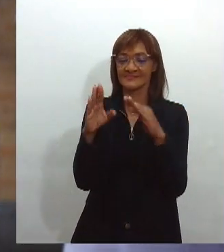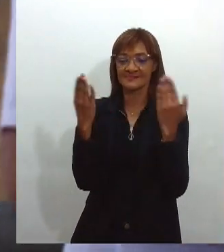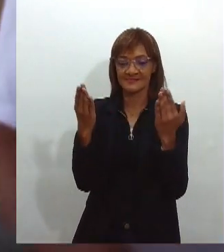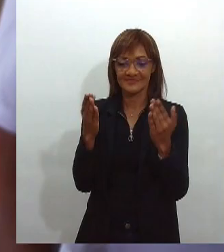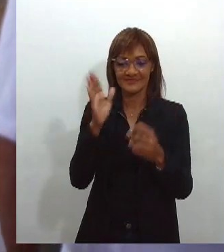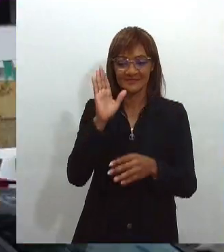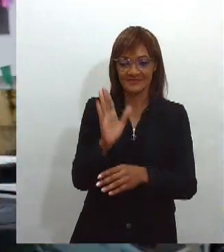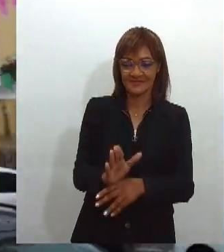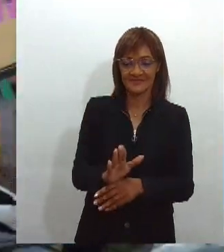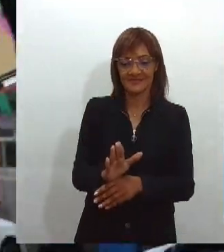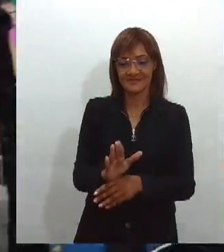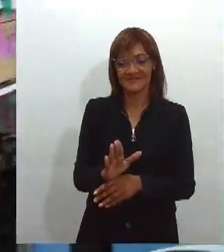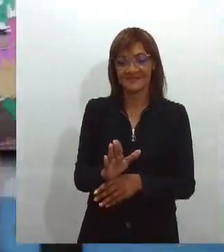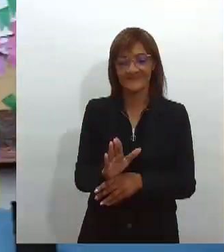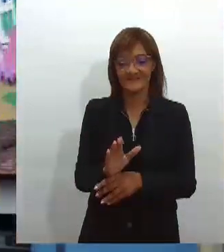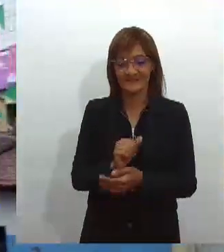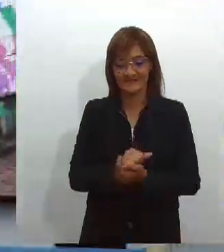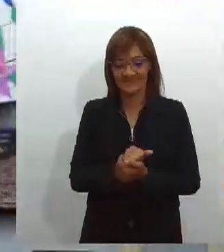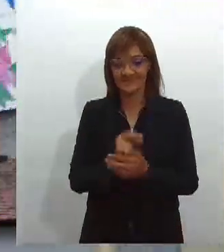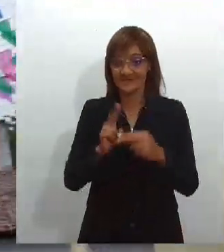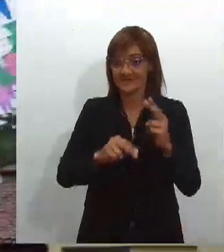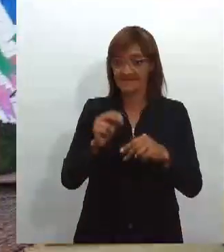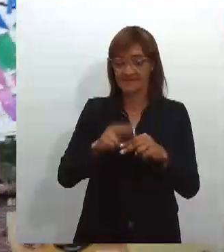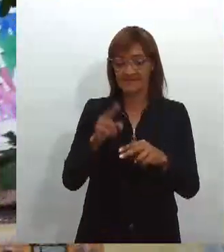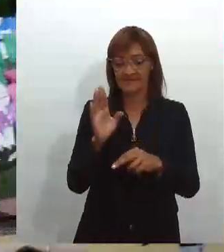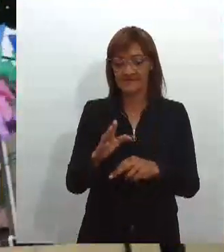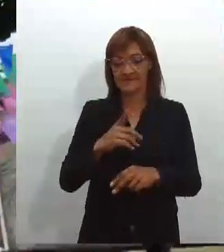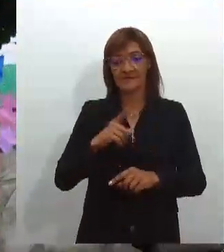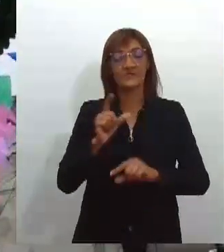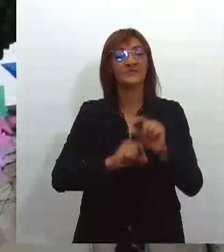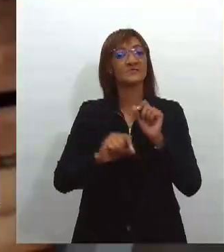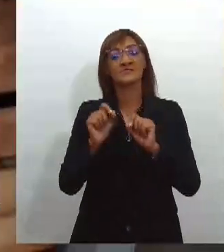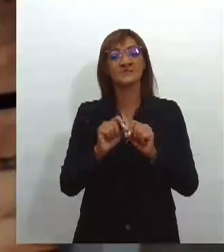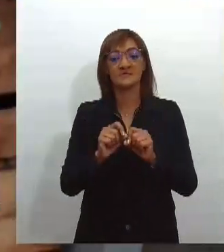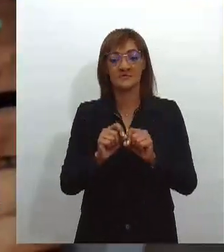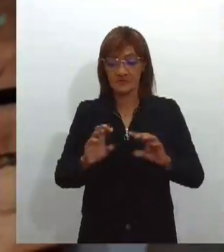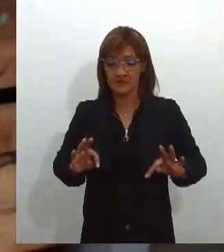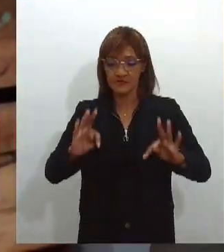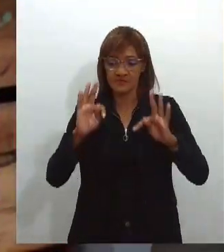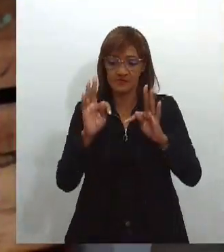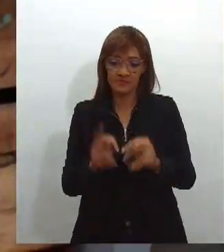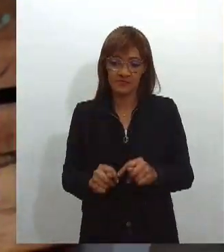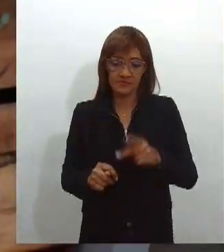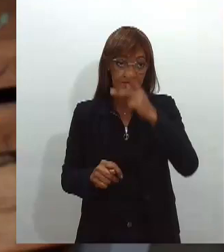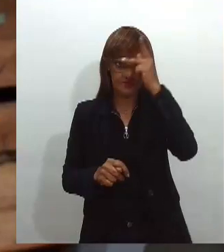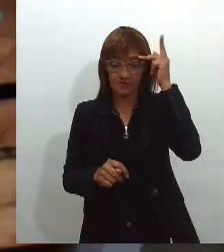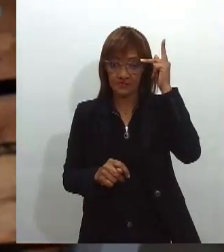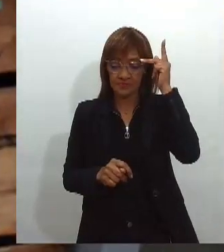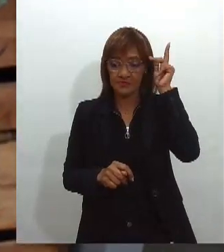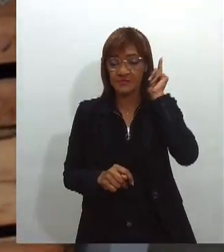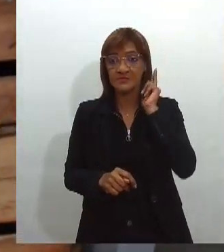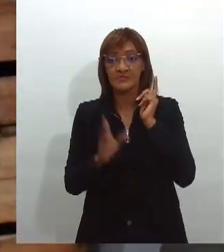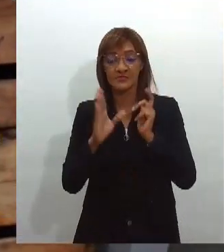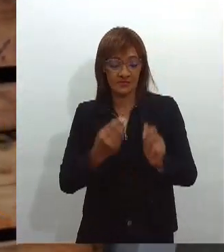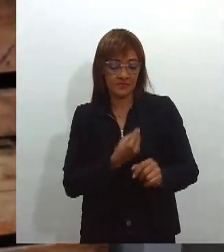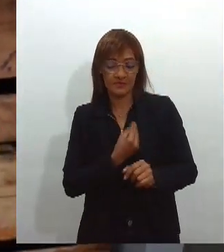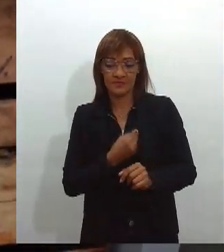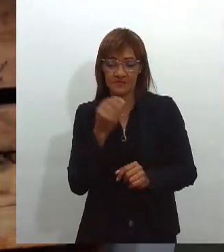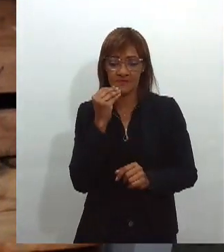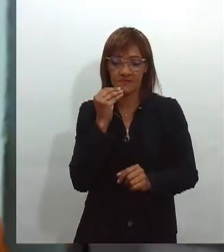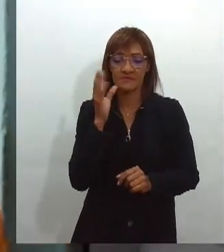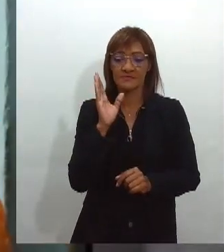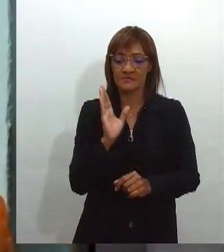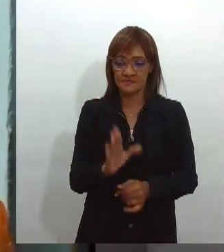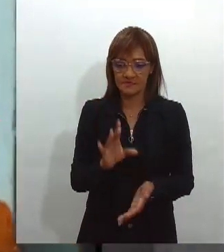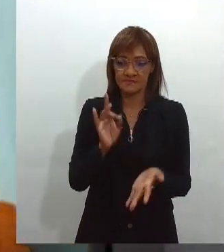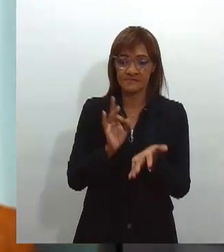dos festejos juninos. Enquanto a festa anima a todos, os próprios moradores encontram uma oportunidade de ganhar um dinheiro